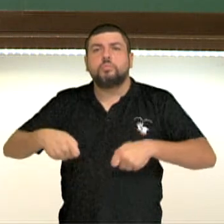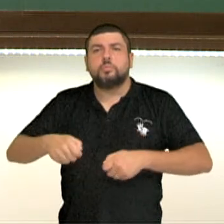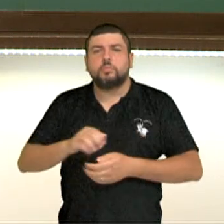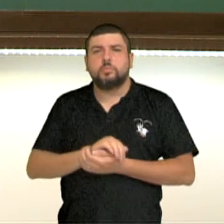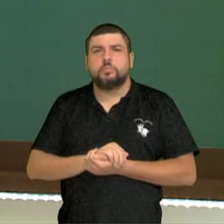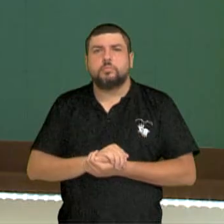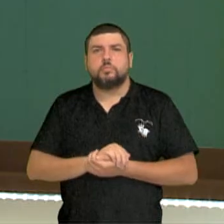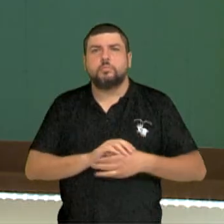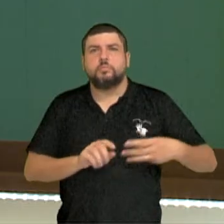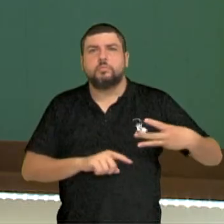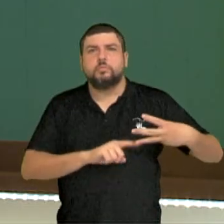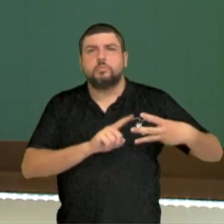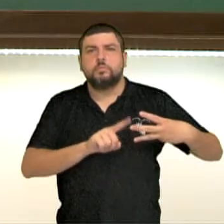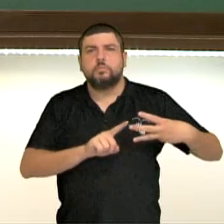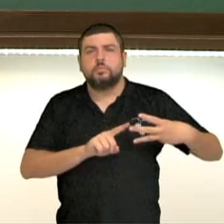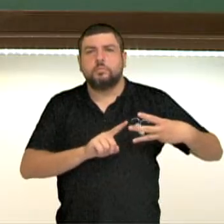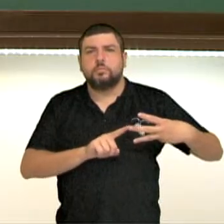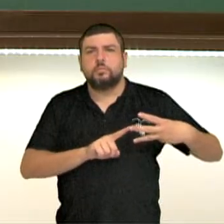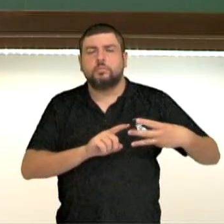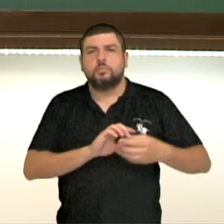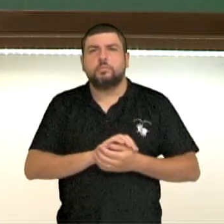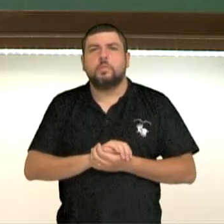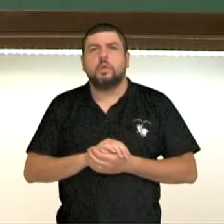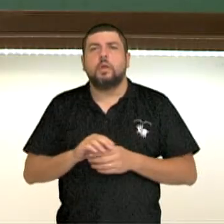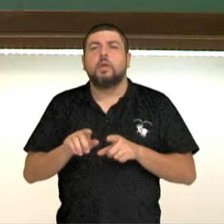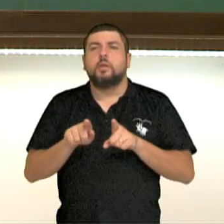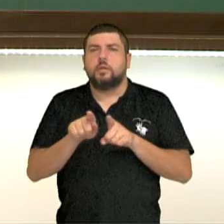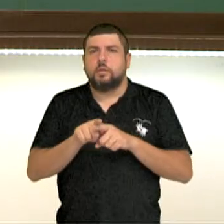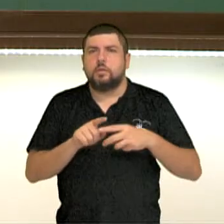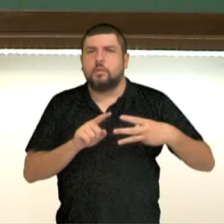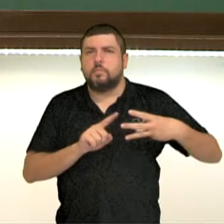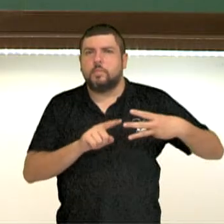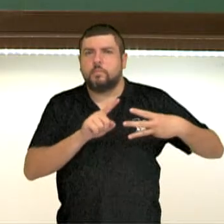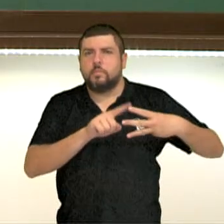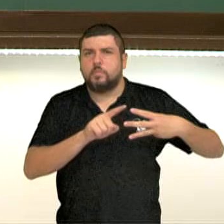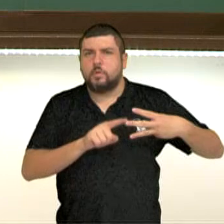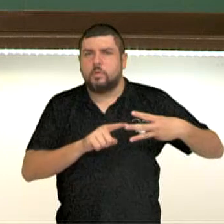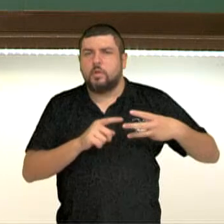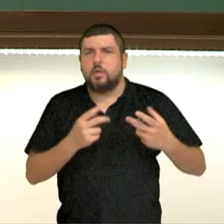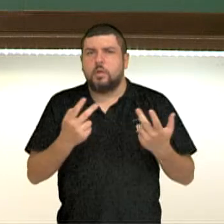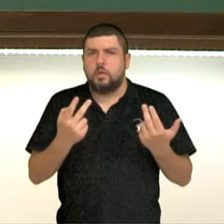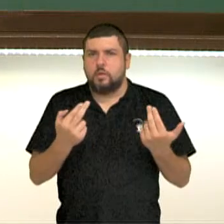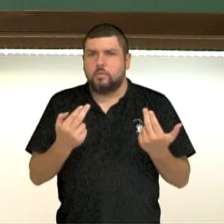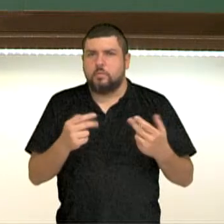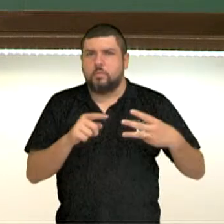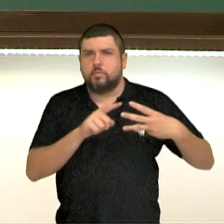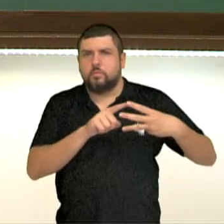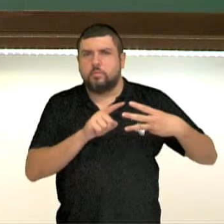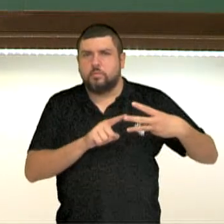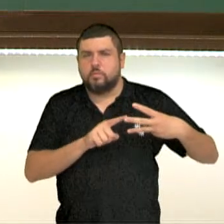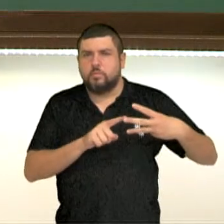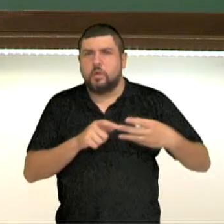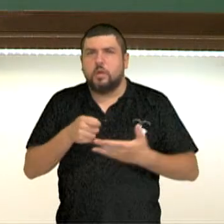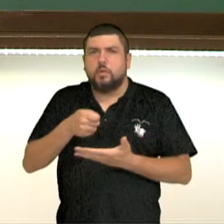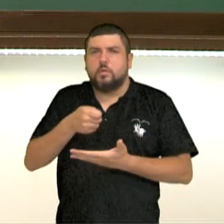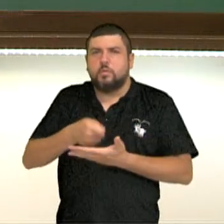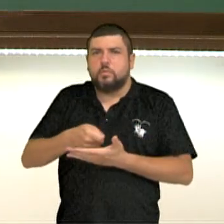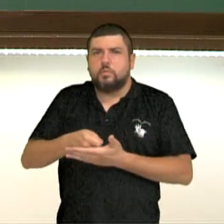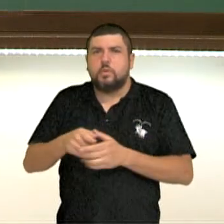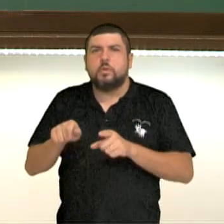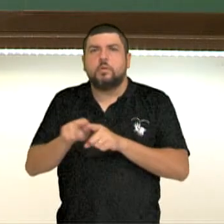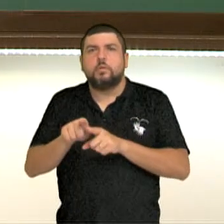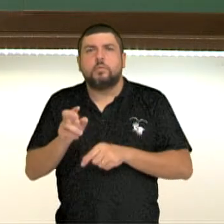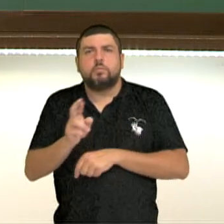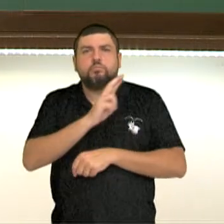temos o have to. Have to também, assim como o must, eu posso usar para falar de uma obrigação e uma